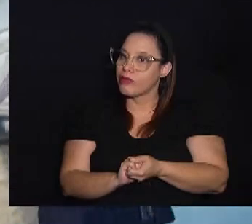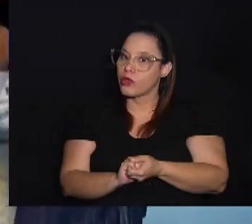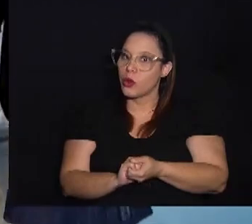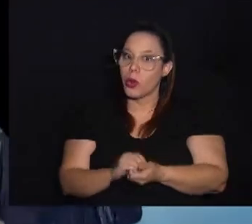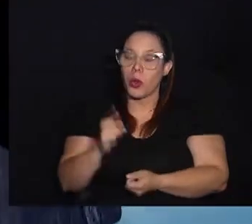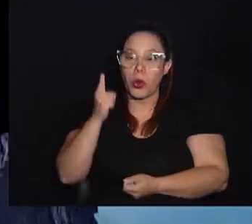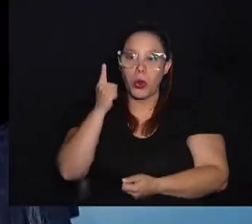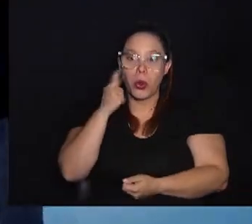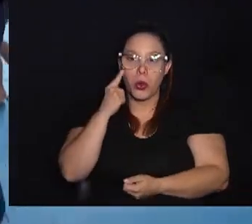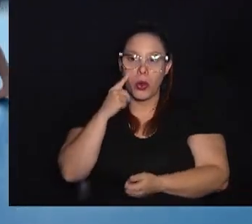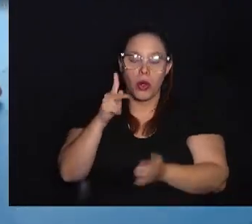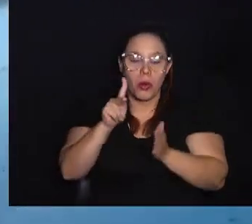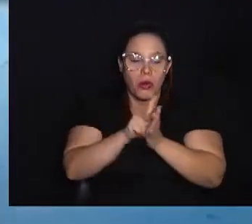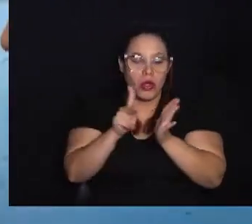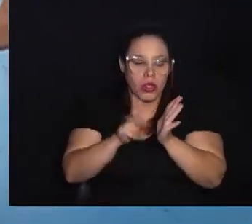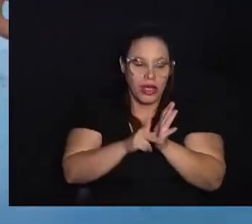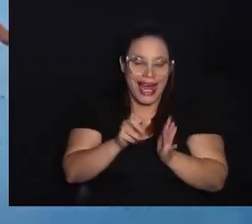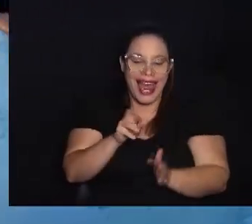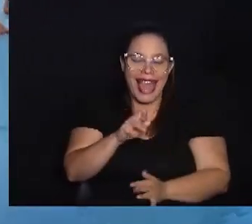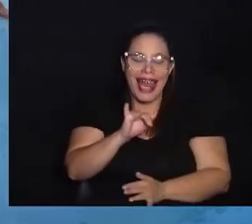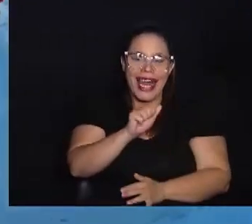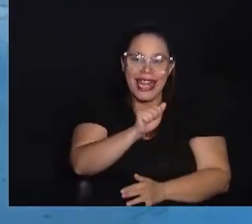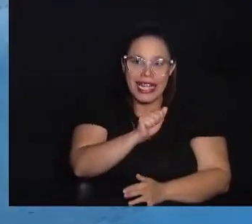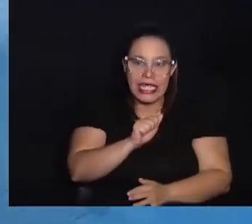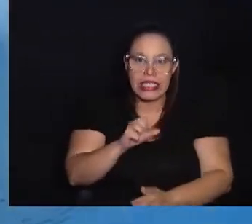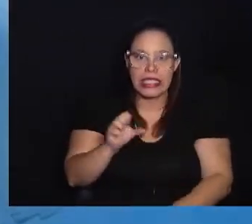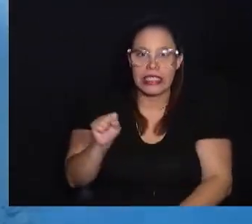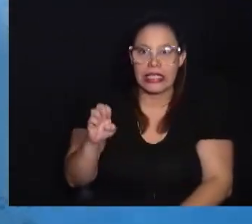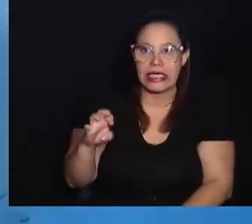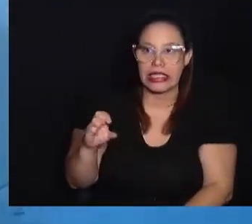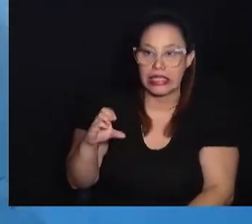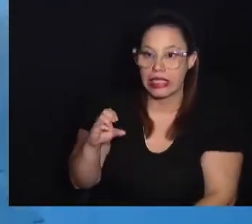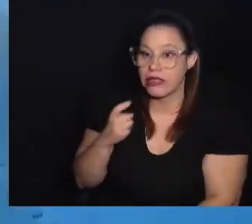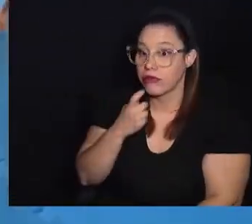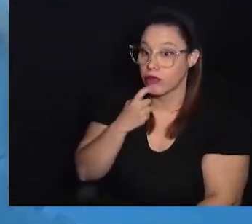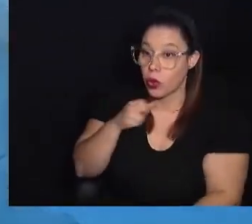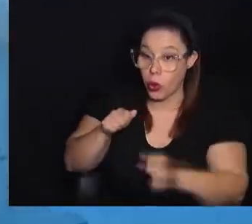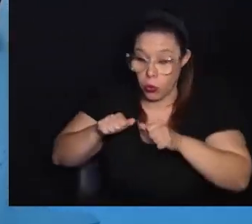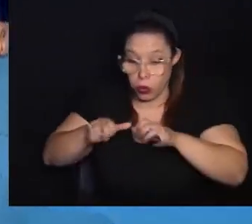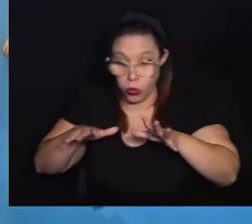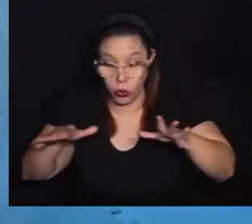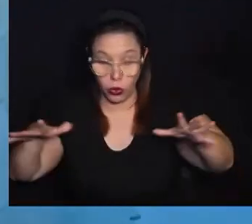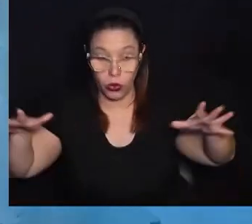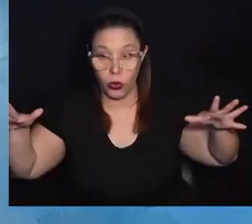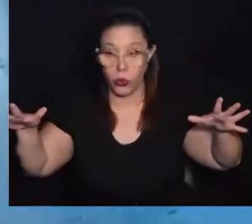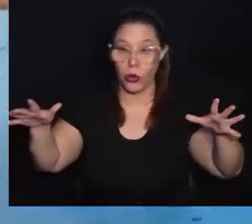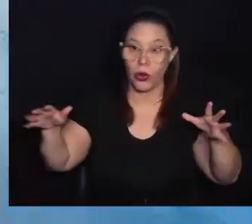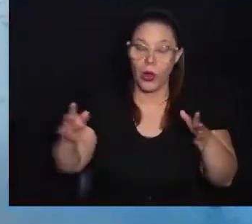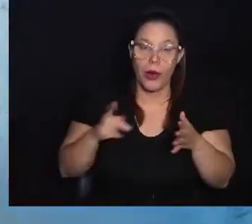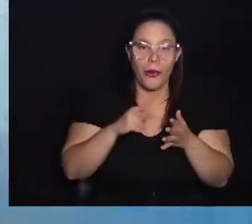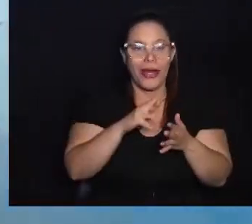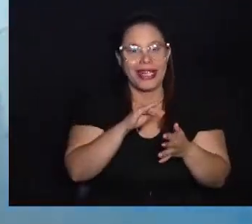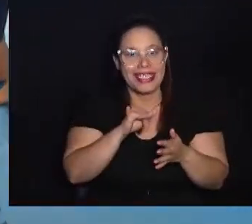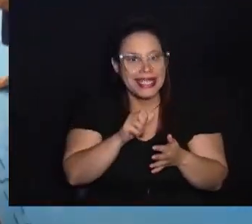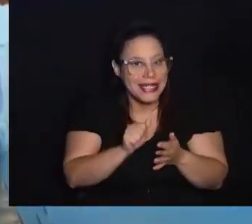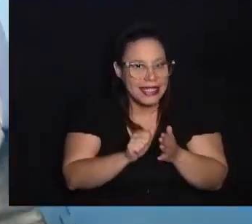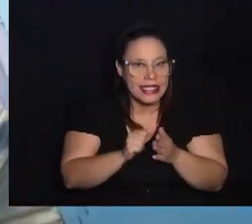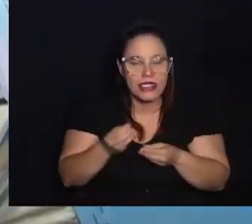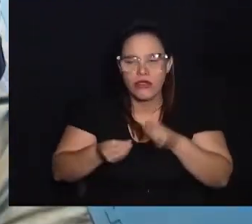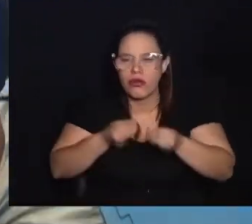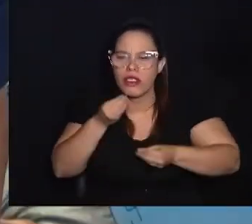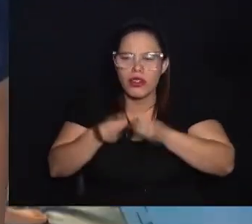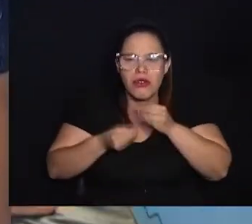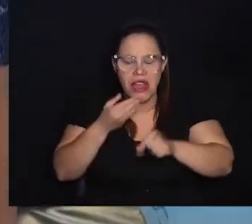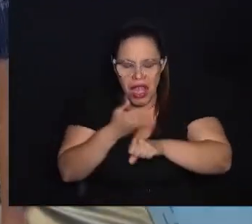Esse é o projeto Aéreas do Sesc Campinas, que vem espalhando poesia pelos ares, com vivências